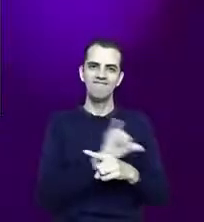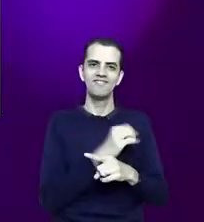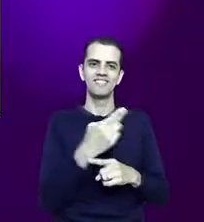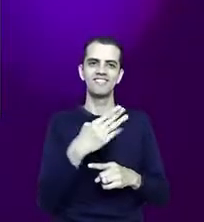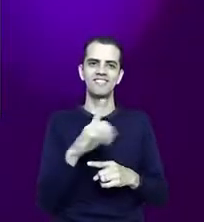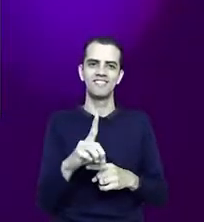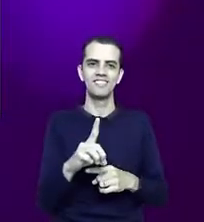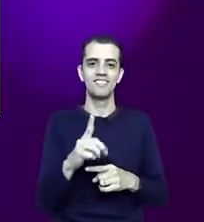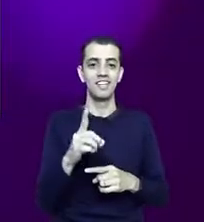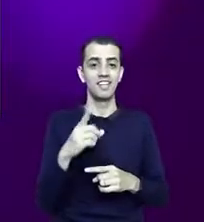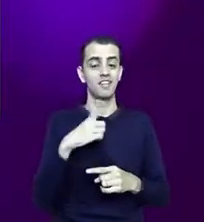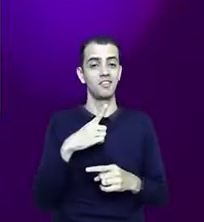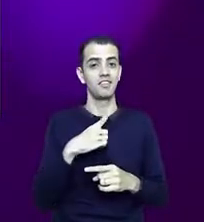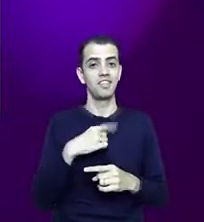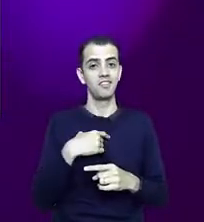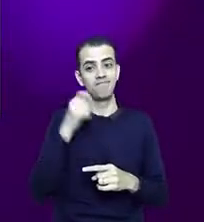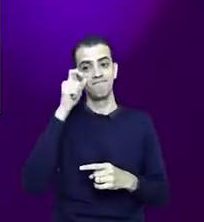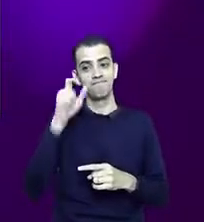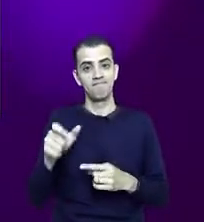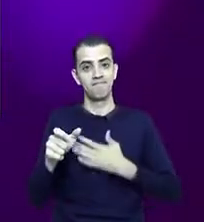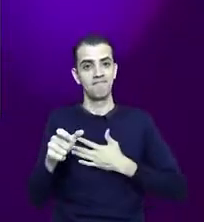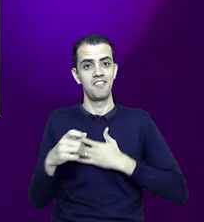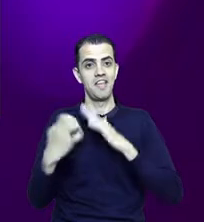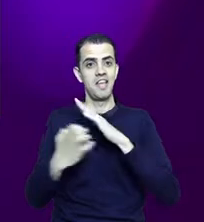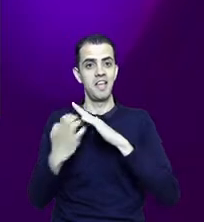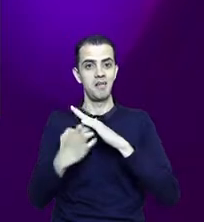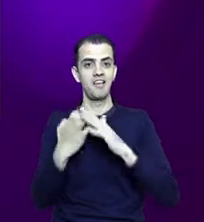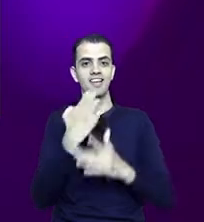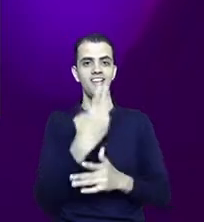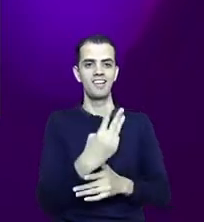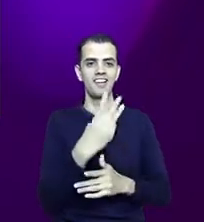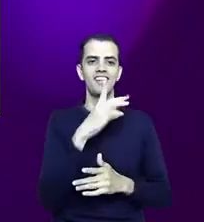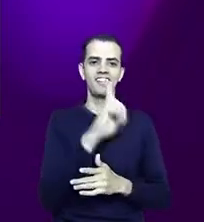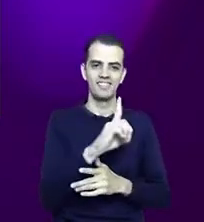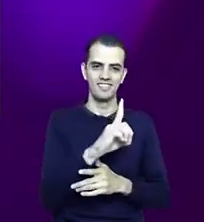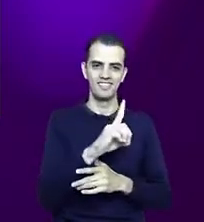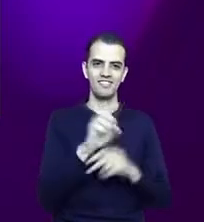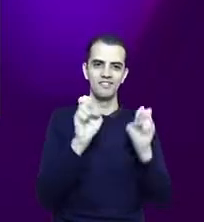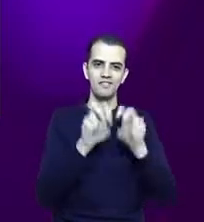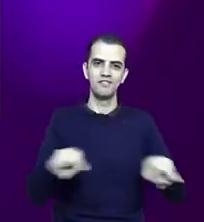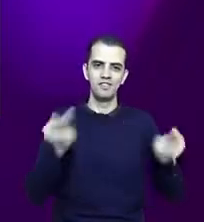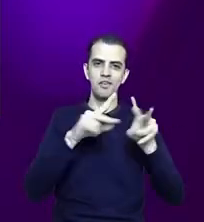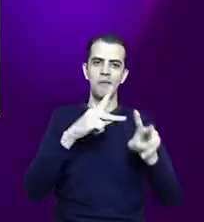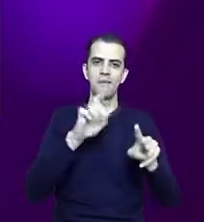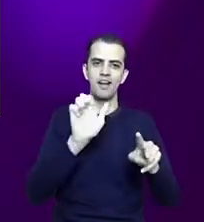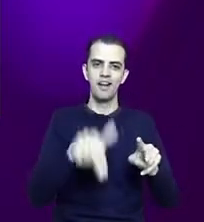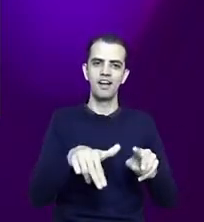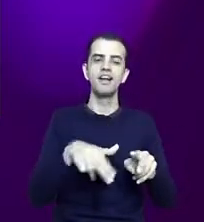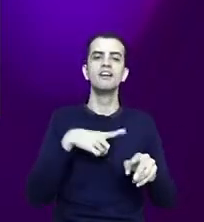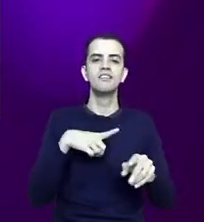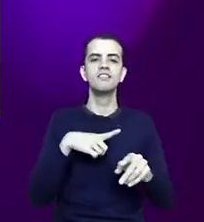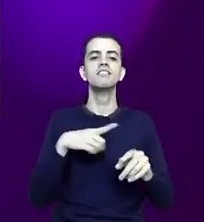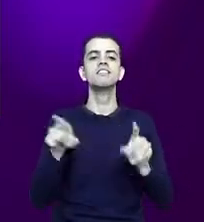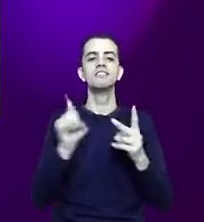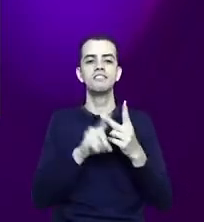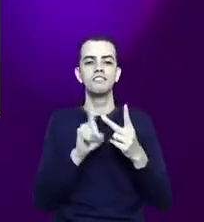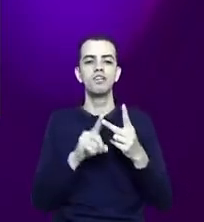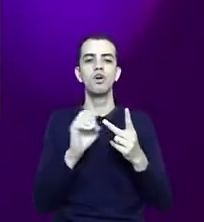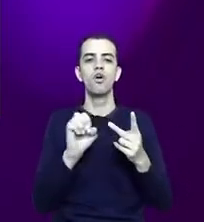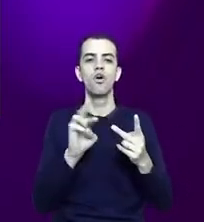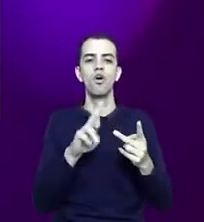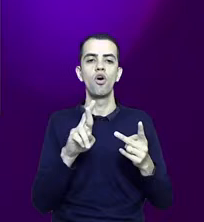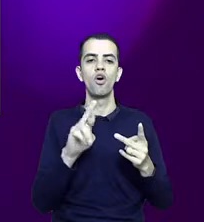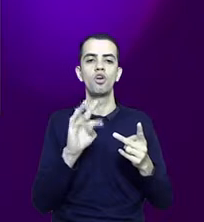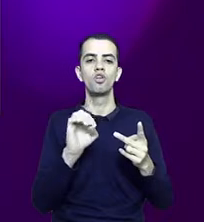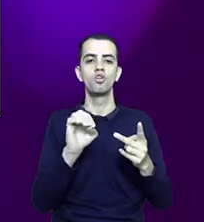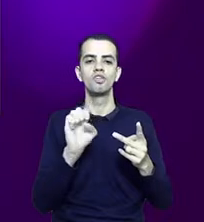é minha própria empresa, que é a 3D Virtual Plan, que tem feito simulações cirúrgicas, e a Ortossíntese, que tem impresso